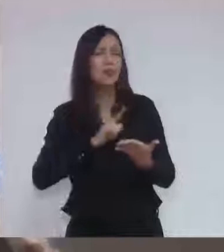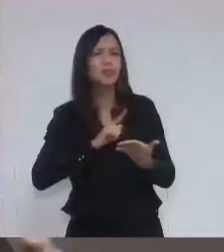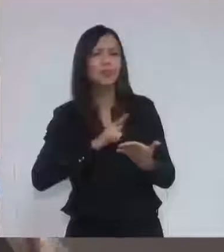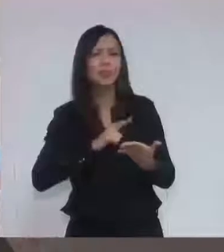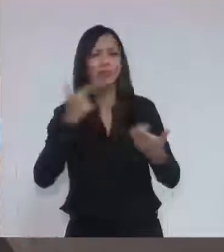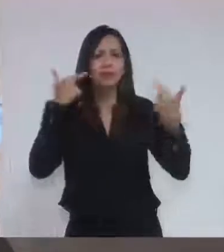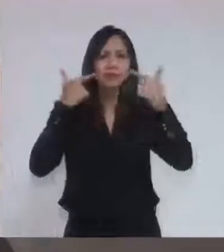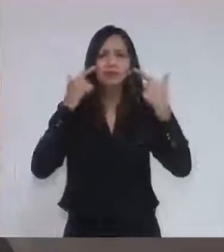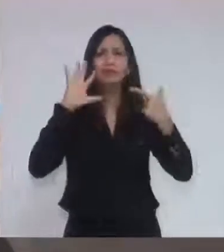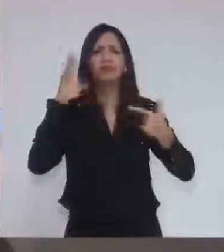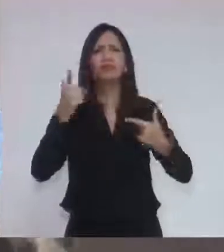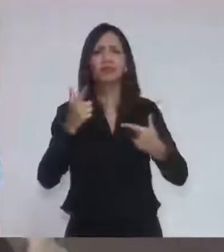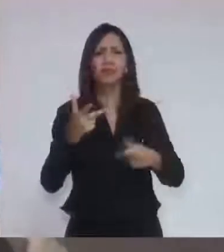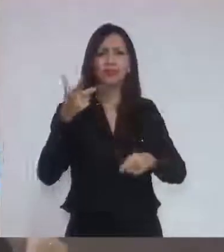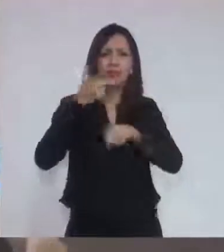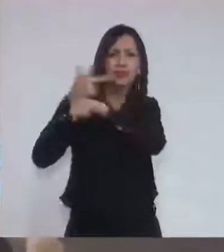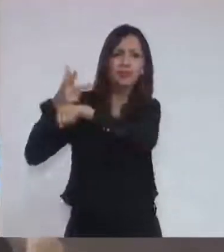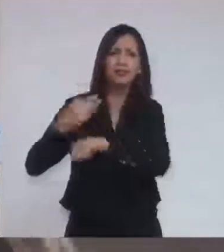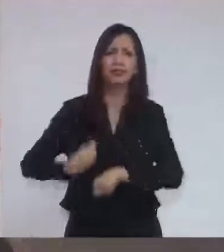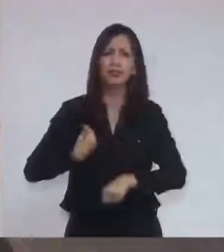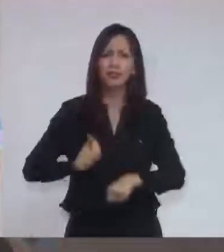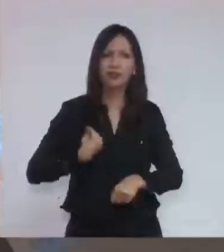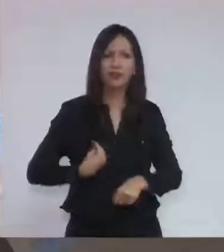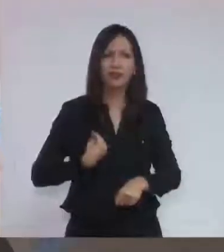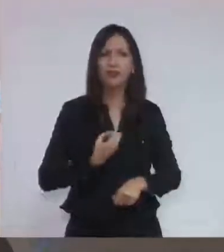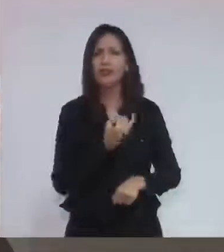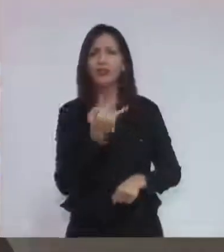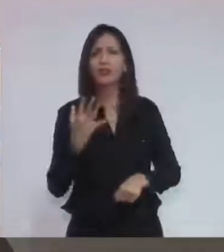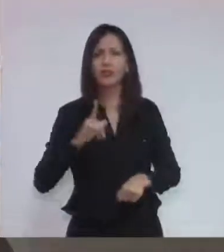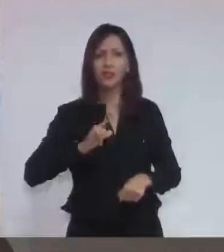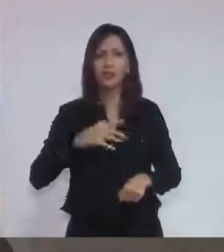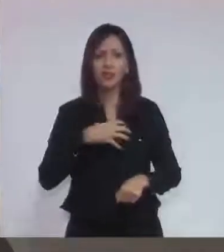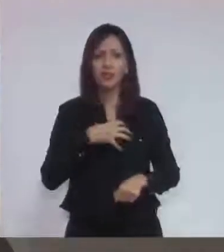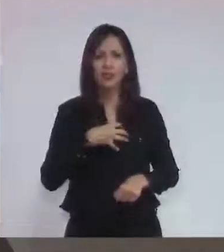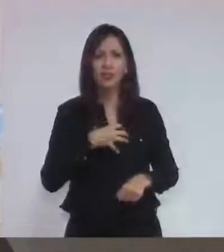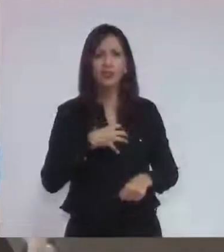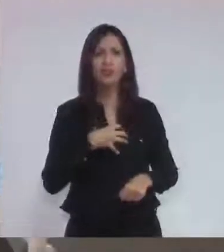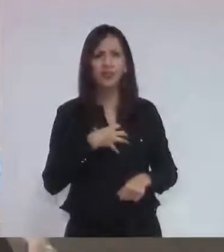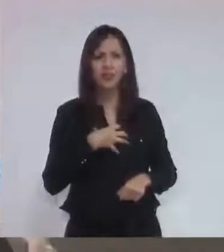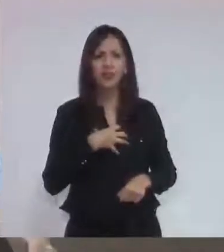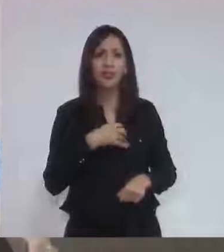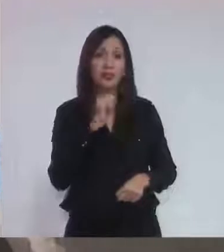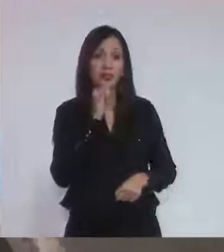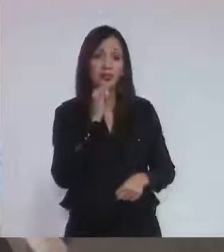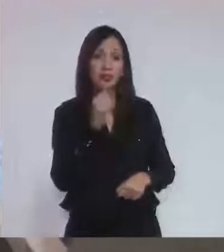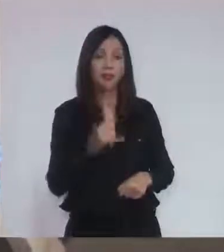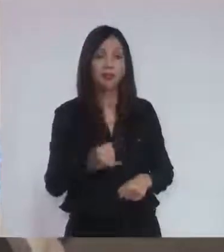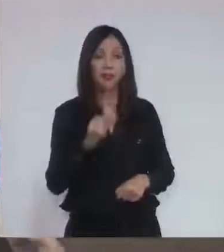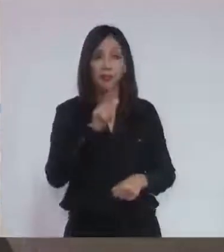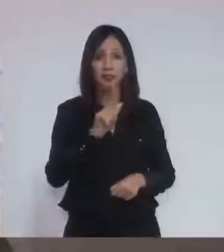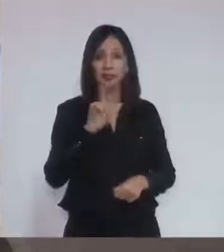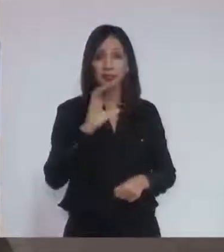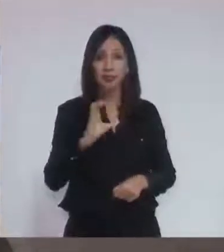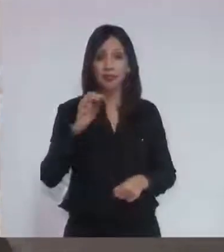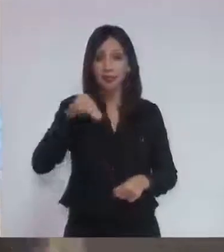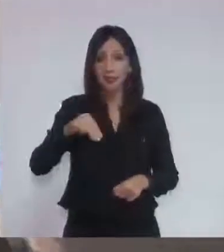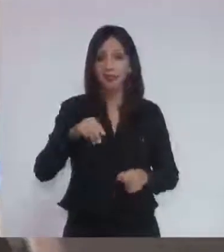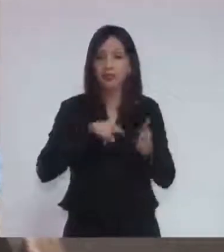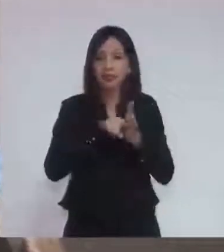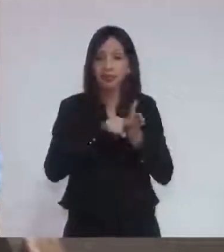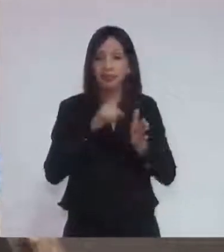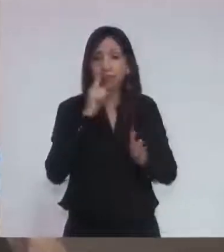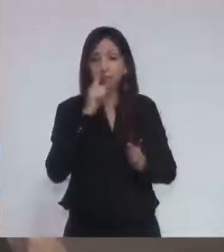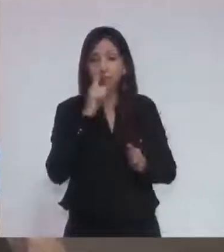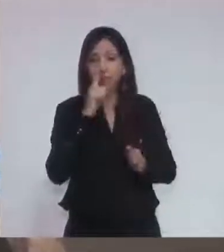solucionados? Quantas câmaras estão funcionando? Quantas situações nós estamos colocando, por exemplo, a GCM em apuros, vamos chamar